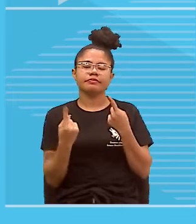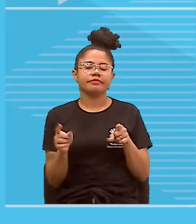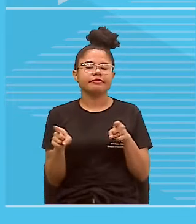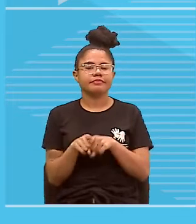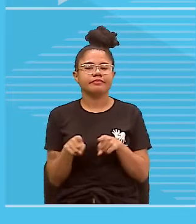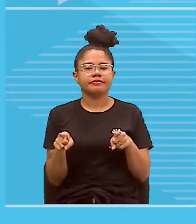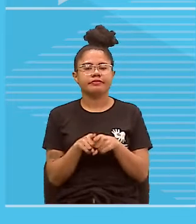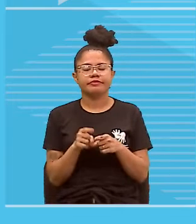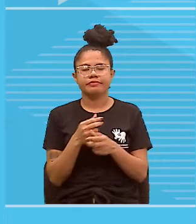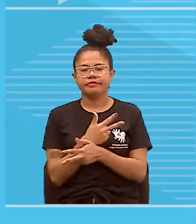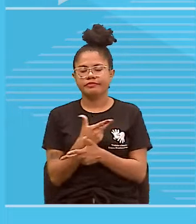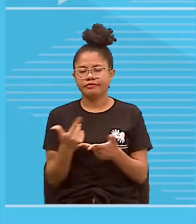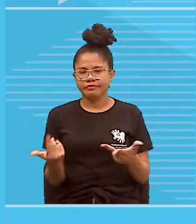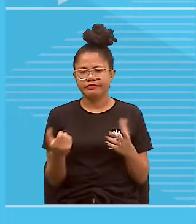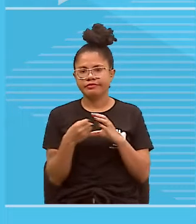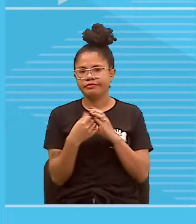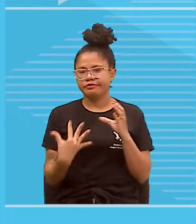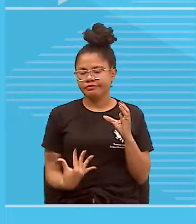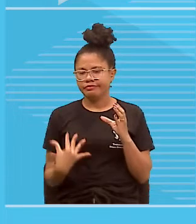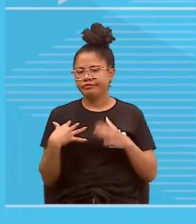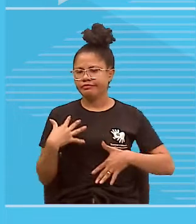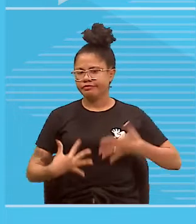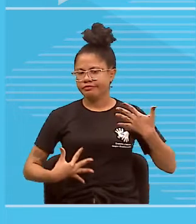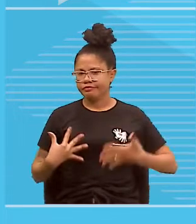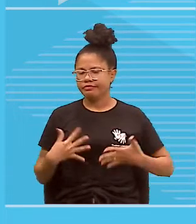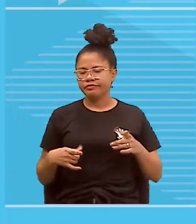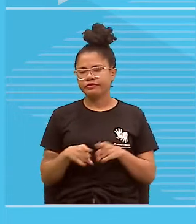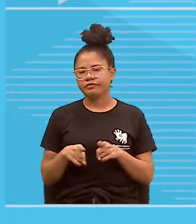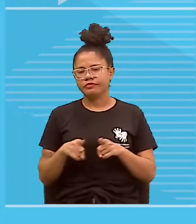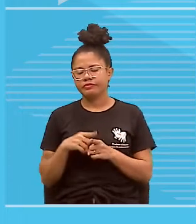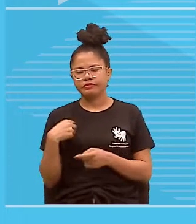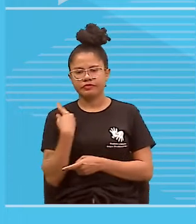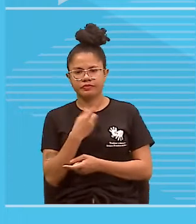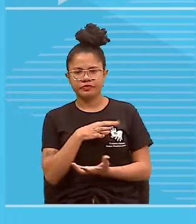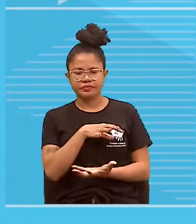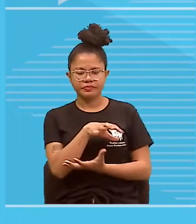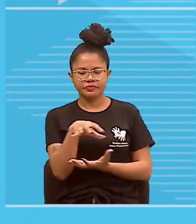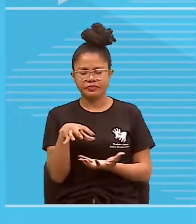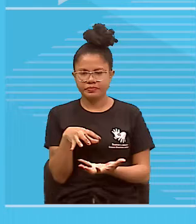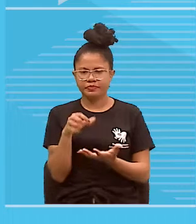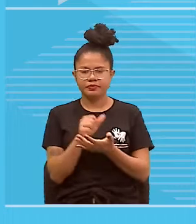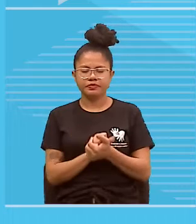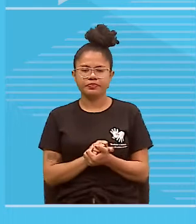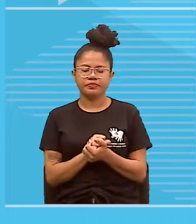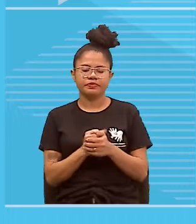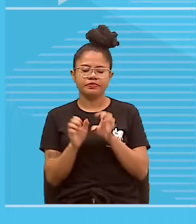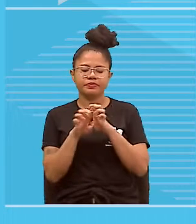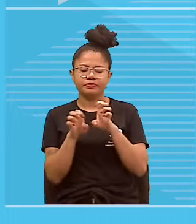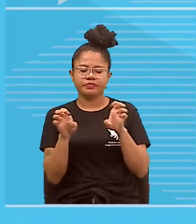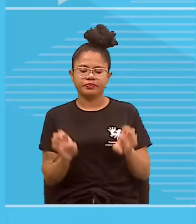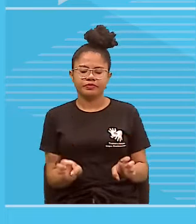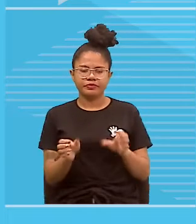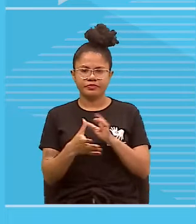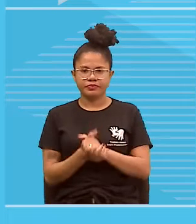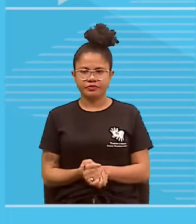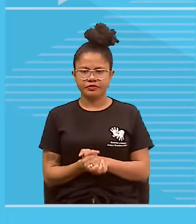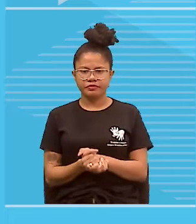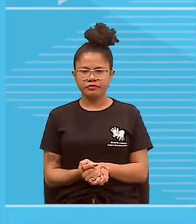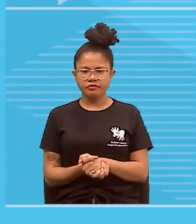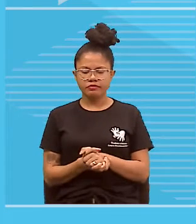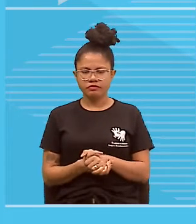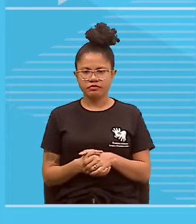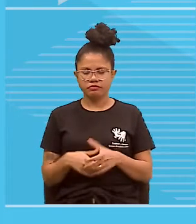aspectos físicos né do nosso planeta a própria estrutura o a dimensão dos